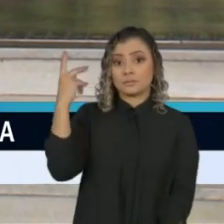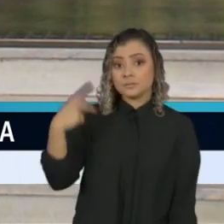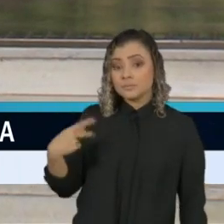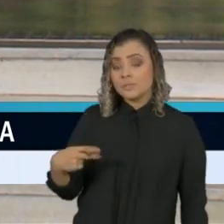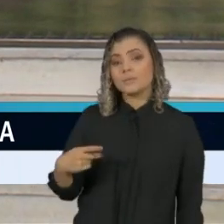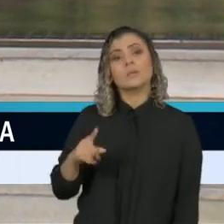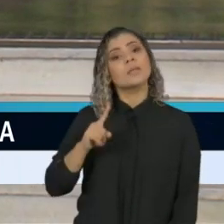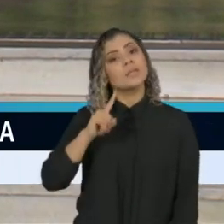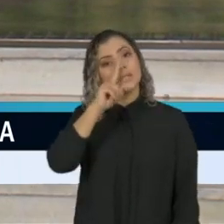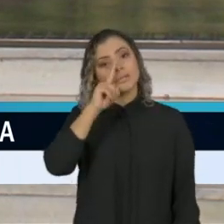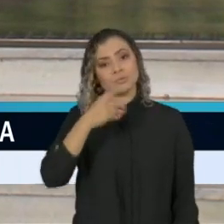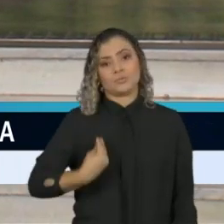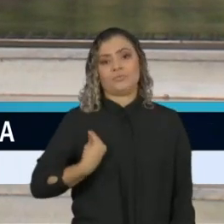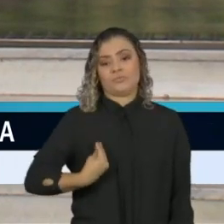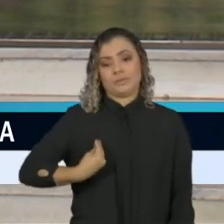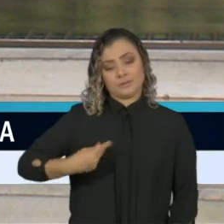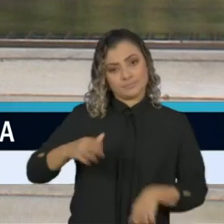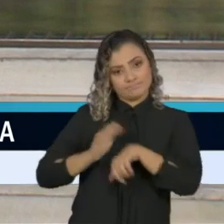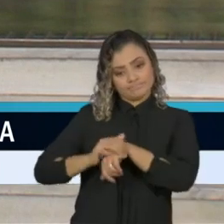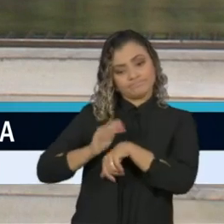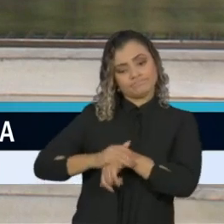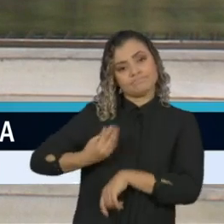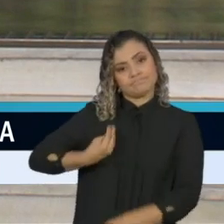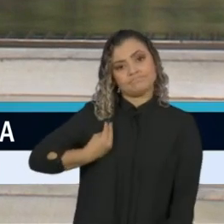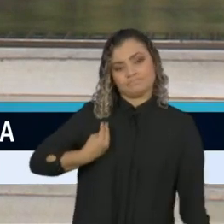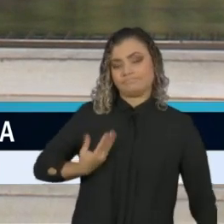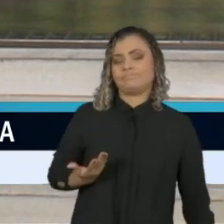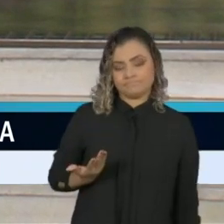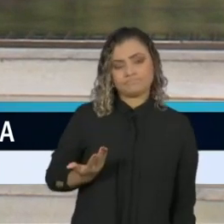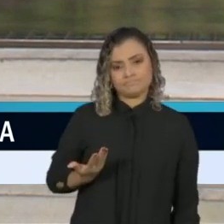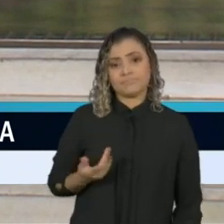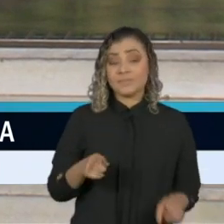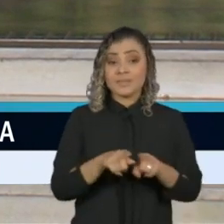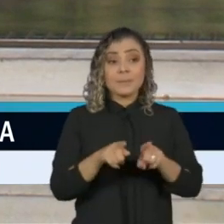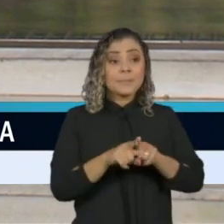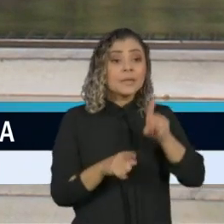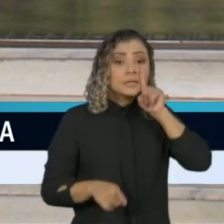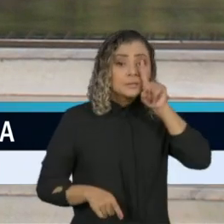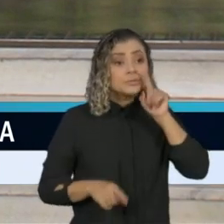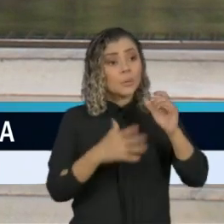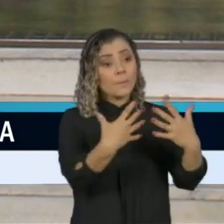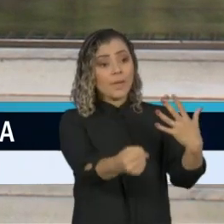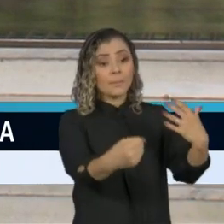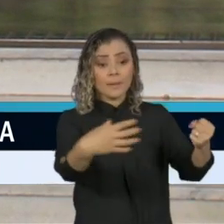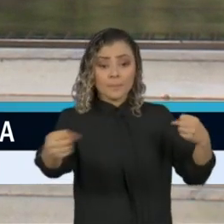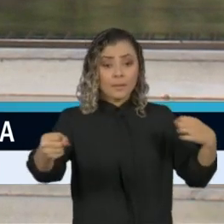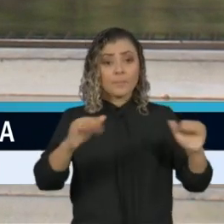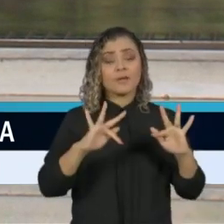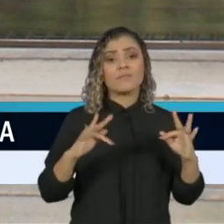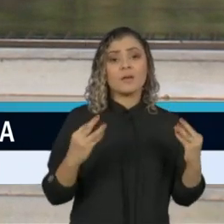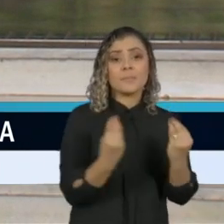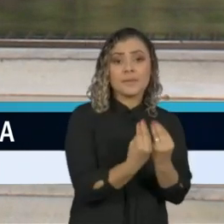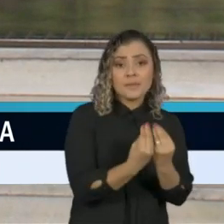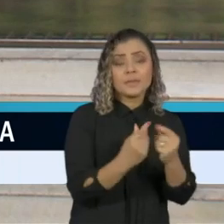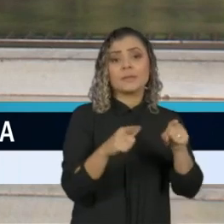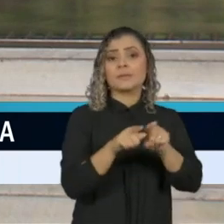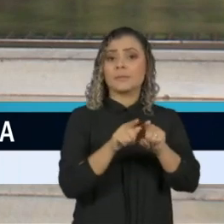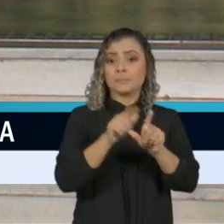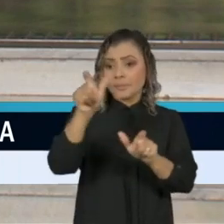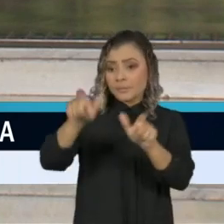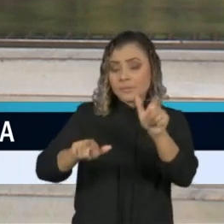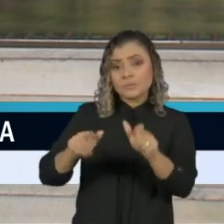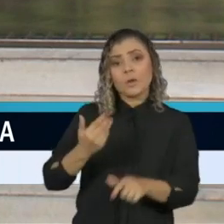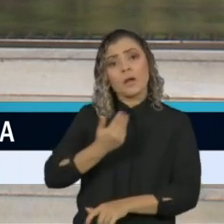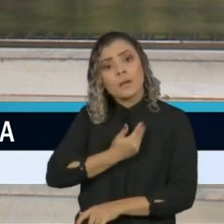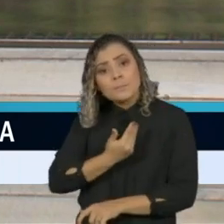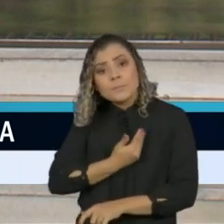está colocando em risco a sua própria vida e colocando em risco também a vida dos seus familiares, a vida dos seus